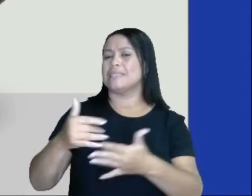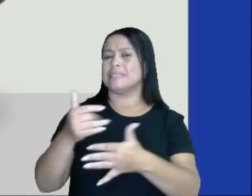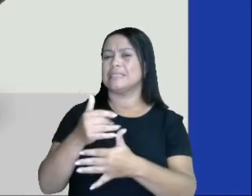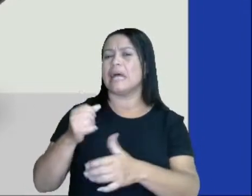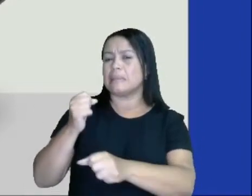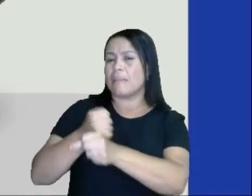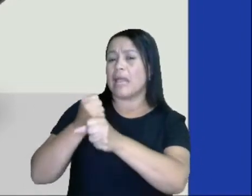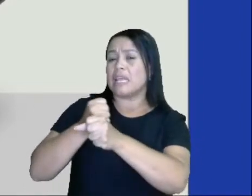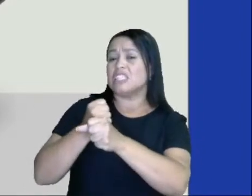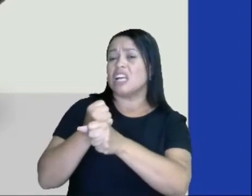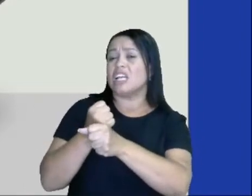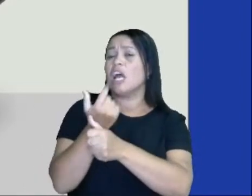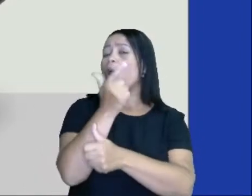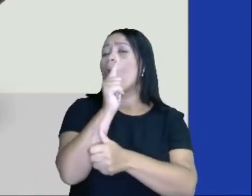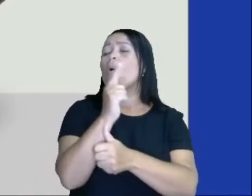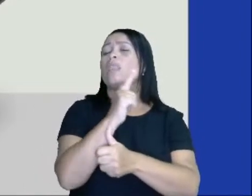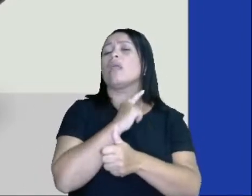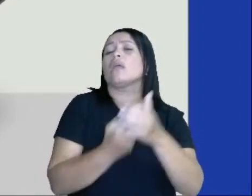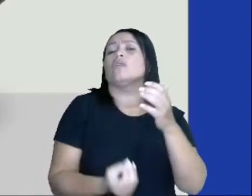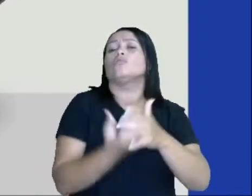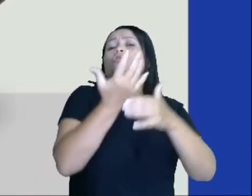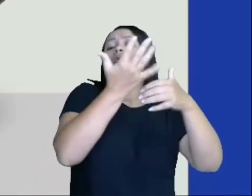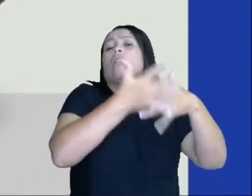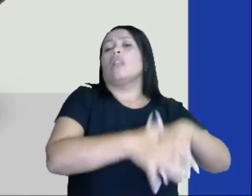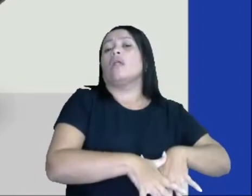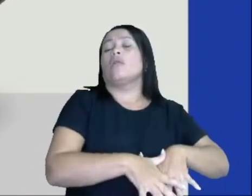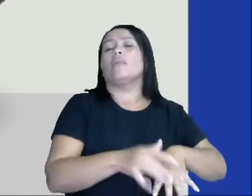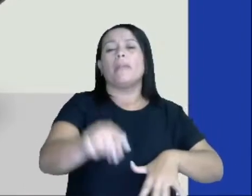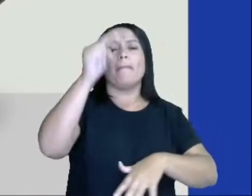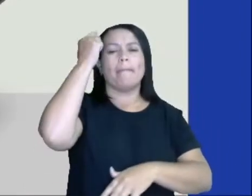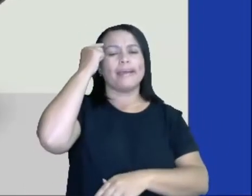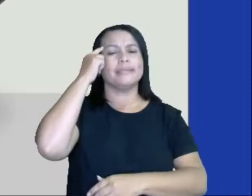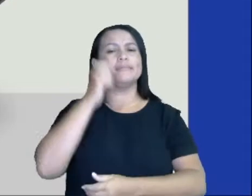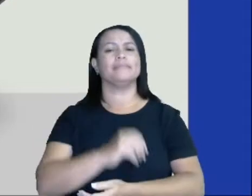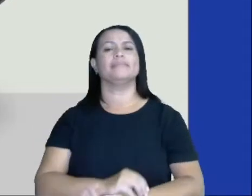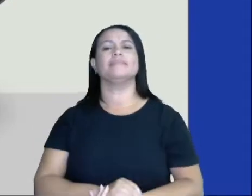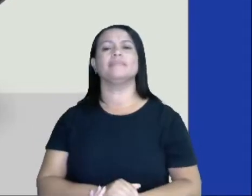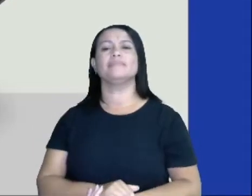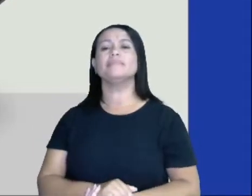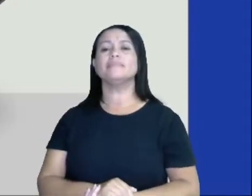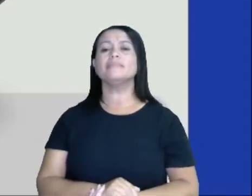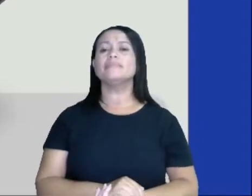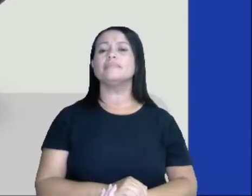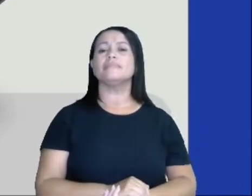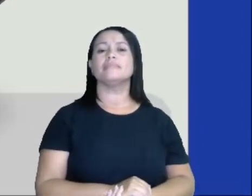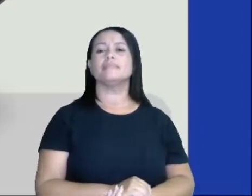uma cidade que nasceu de forma espontânea. Pensem aí.